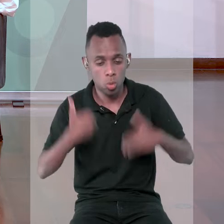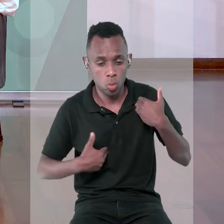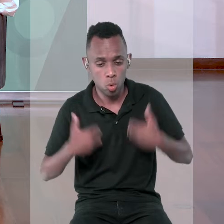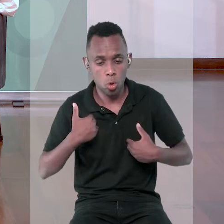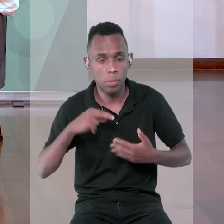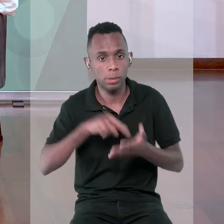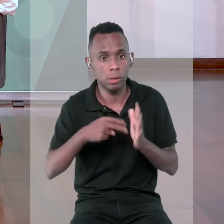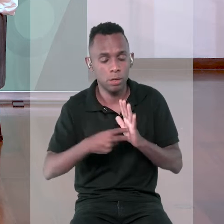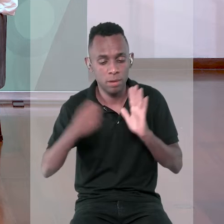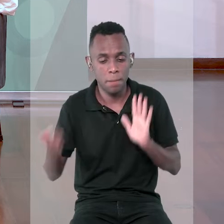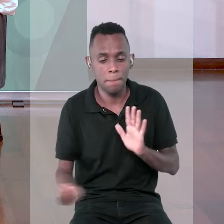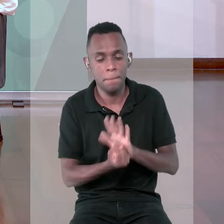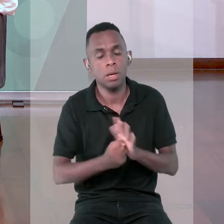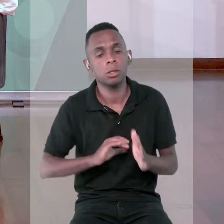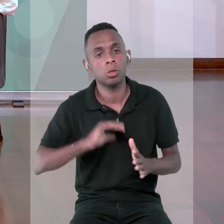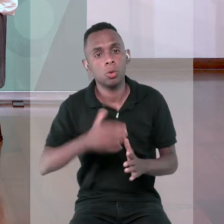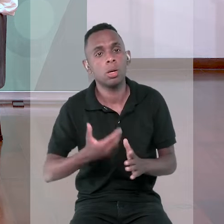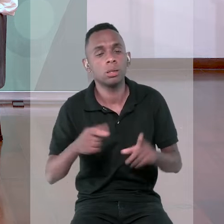forma uma coragem simbólica.